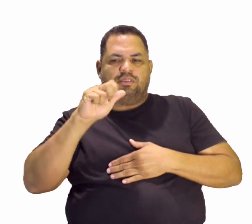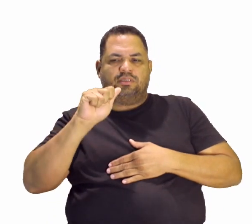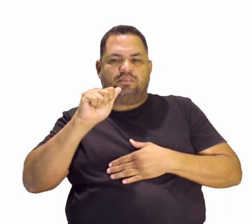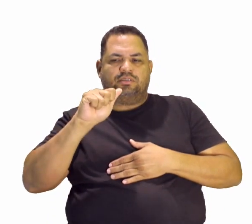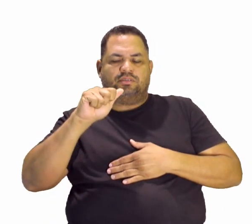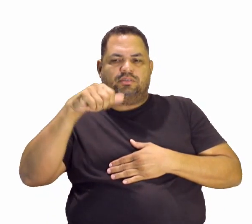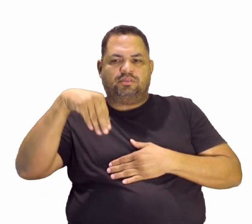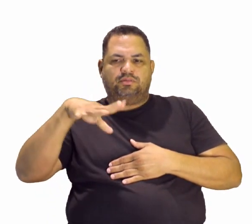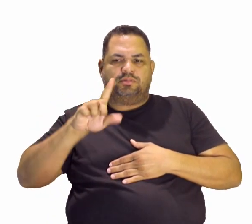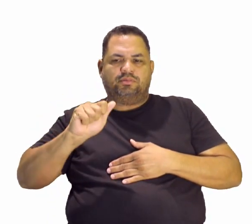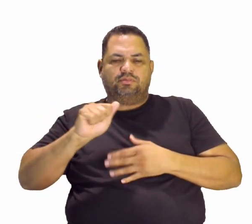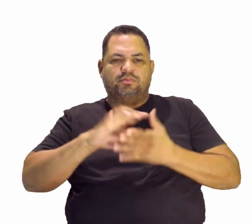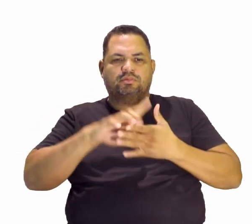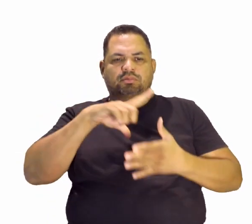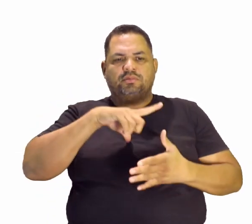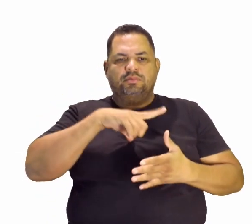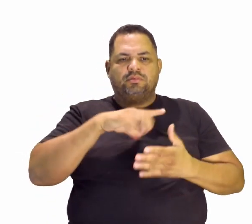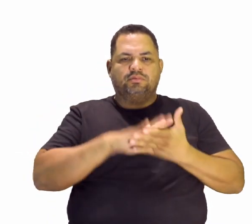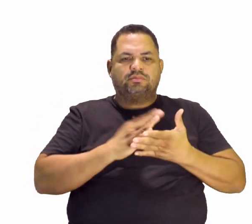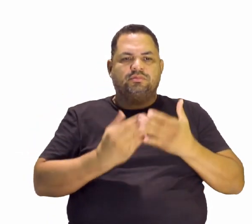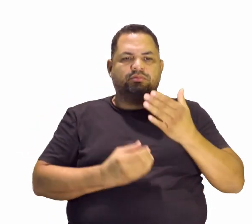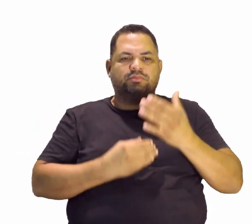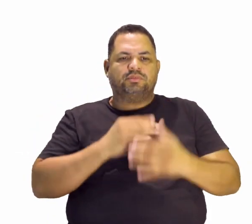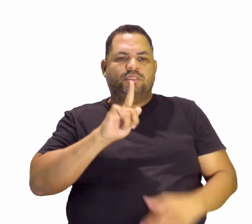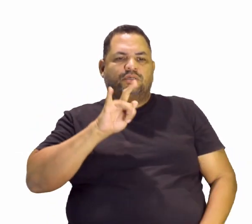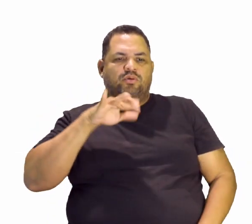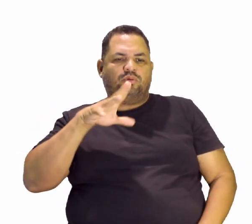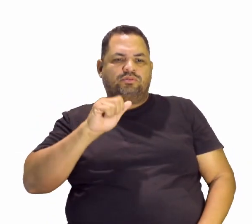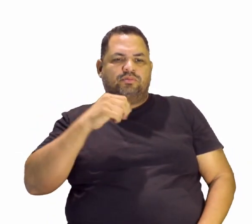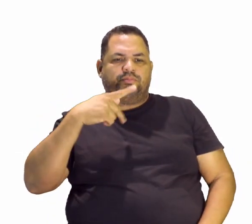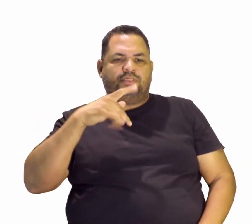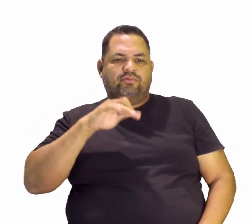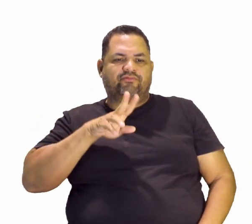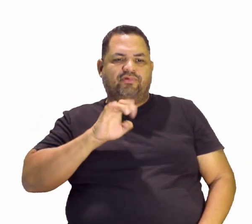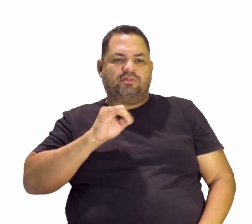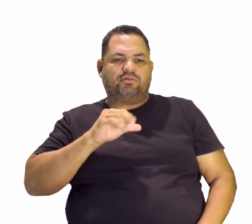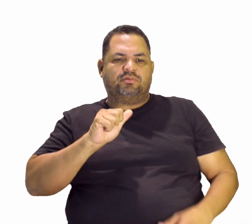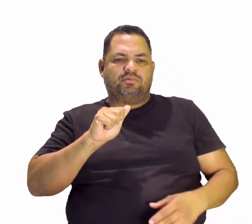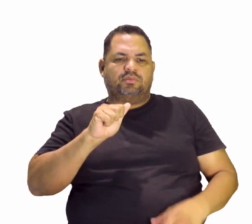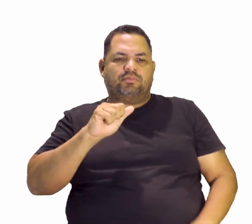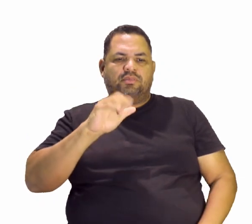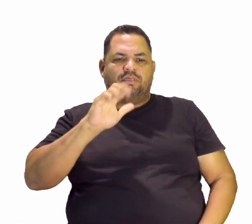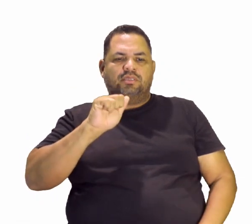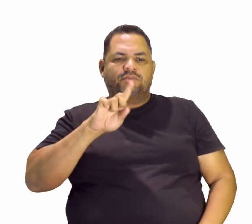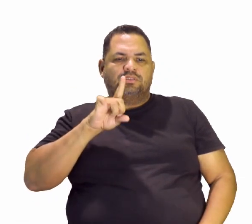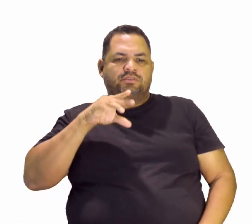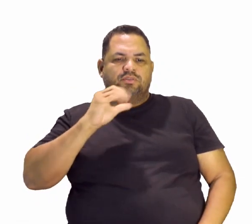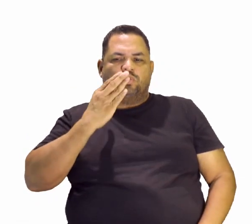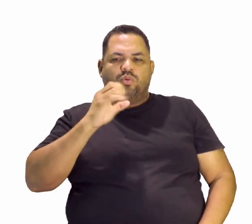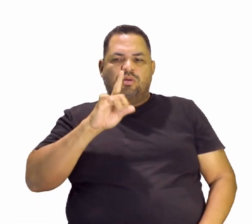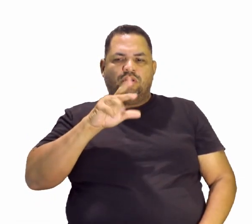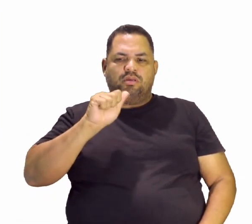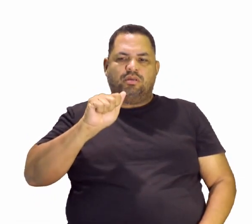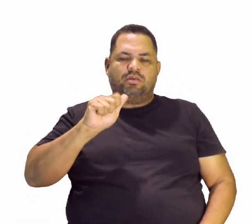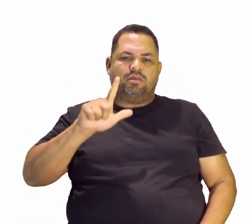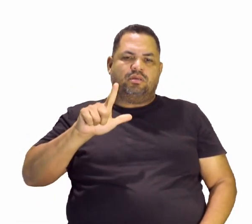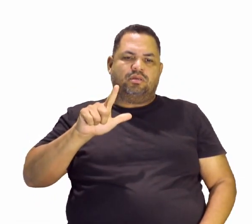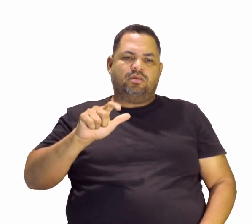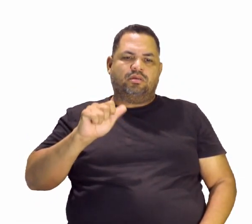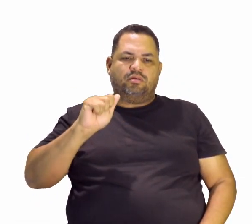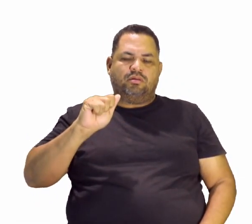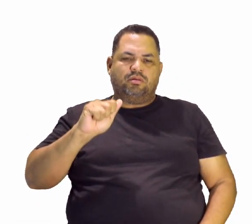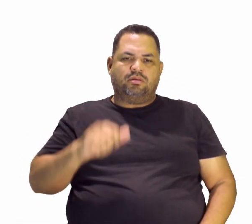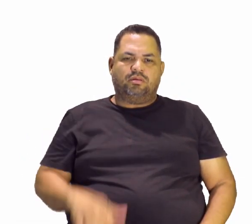desse citoplasma é produzida a glicólise, o piruvato e termina em acetil-CoA. Na etapa